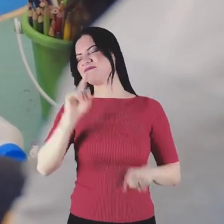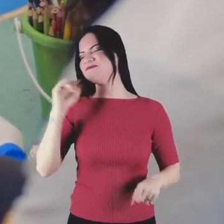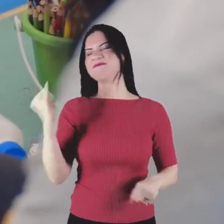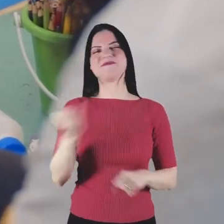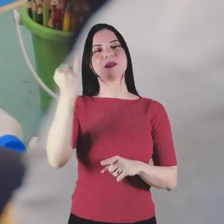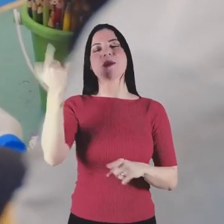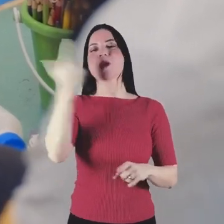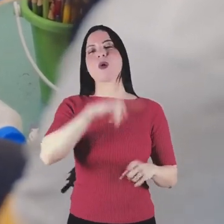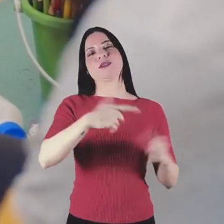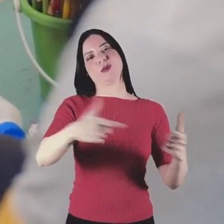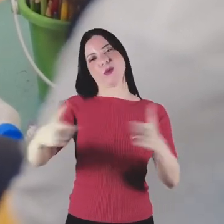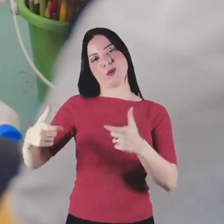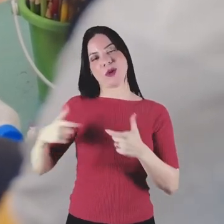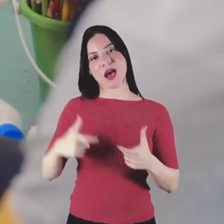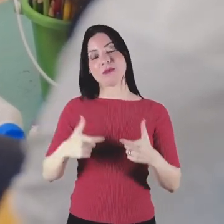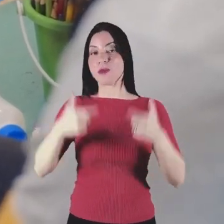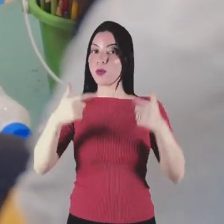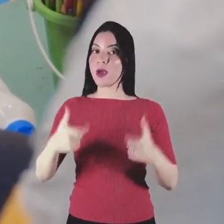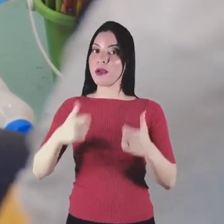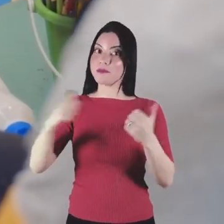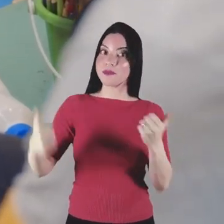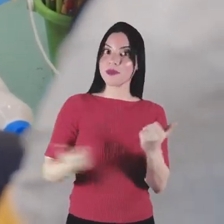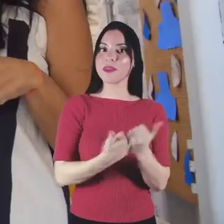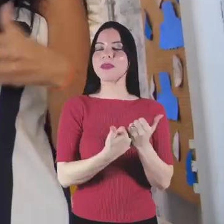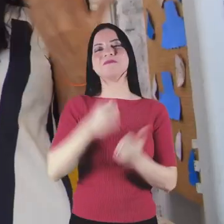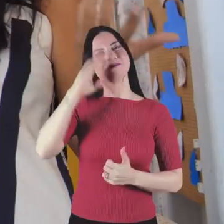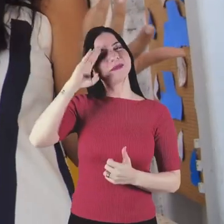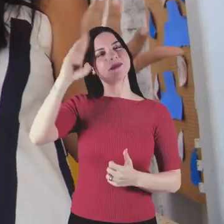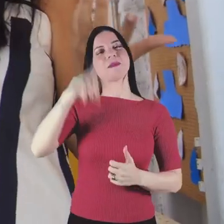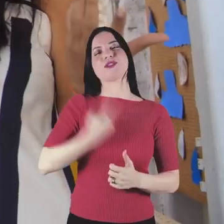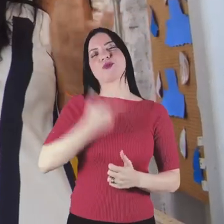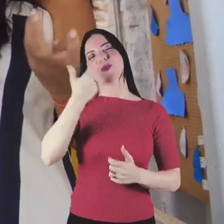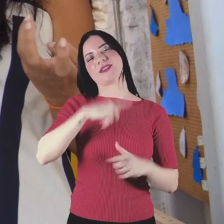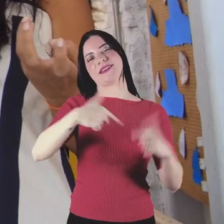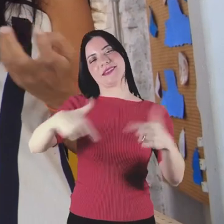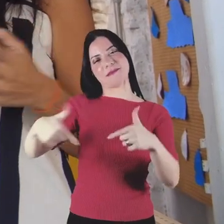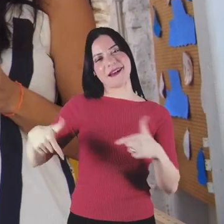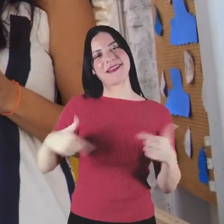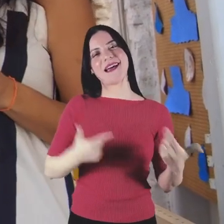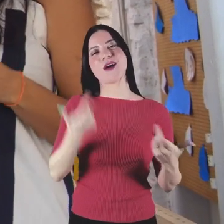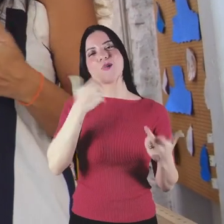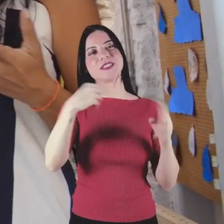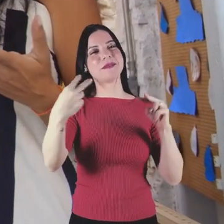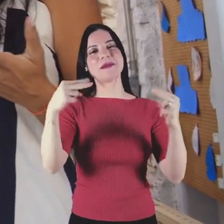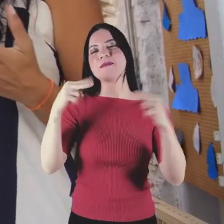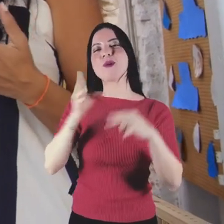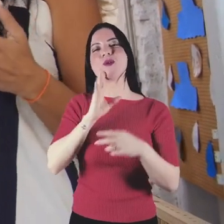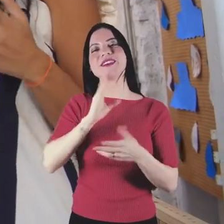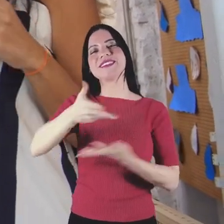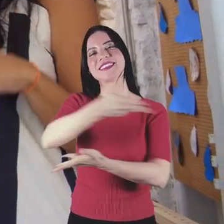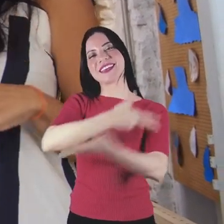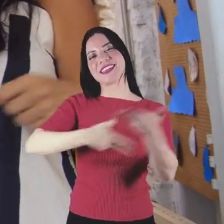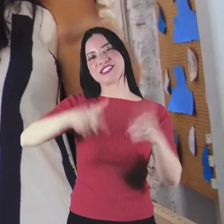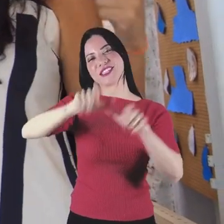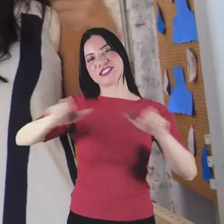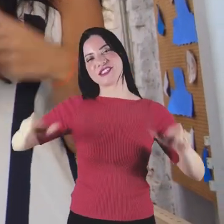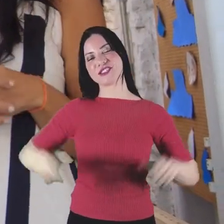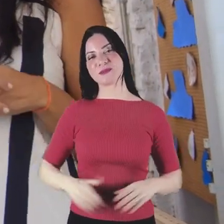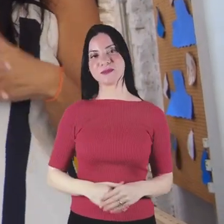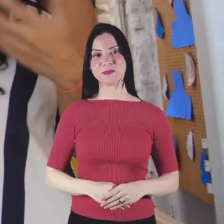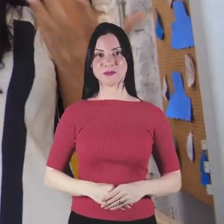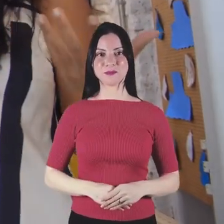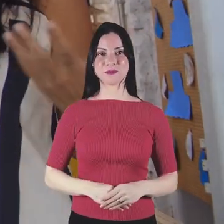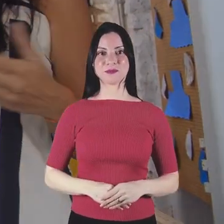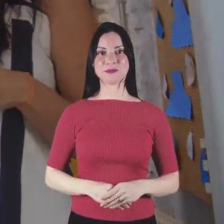gostam, era primordial pra gente construir esse ecossistema. E essa rede de apoio que a gente acaba criando aqui na Bitmami é a fortaleza pra gente conseguir trabalhar, pra gente